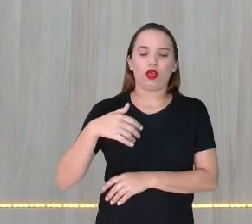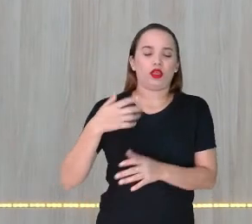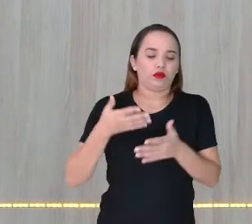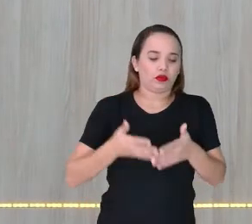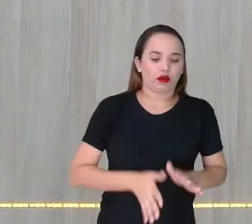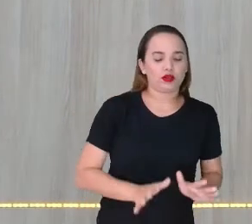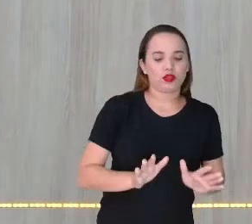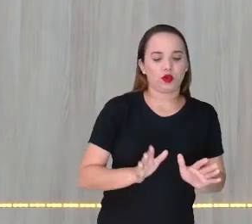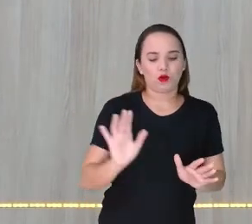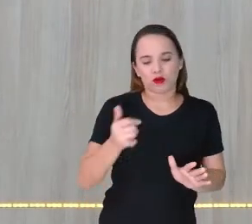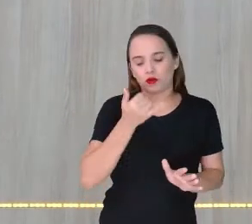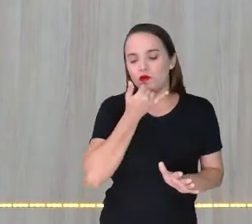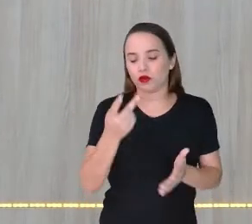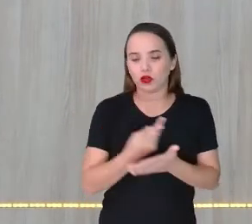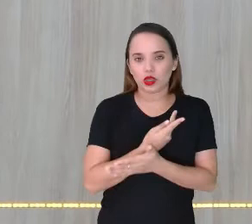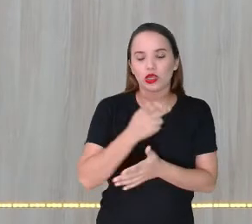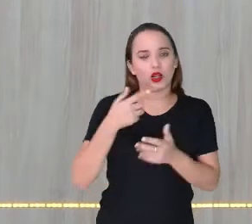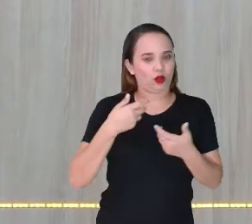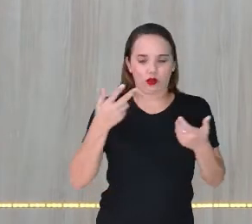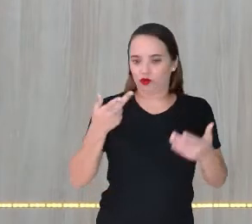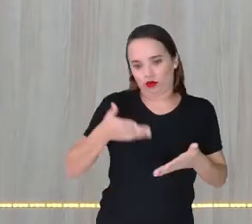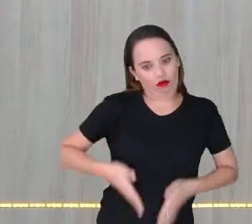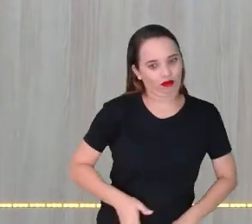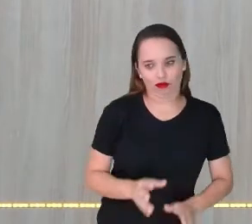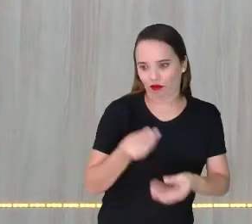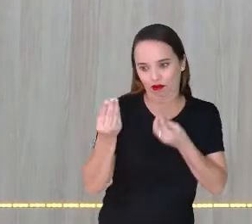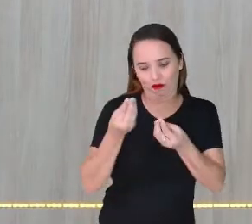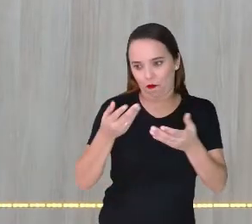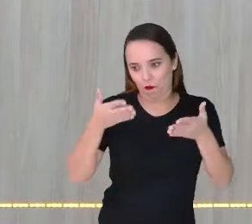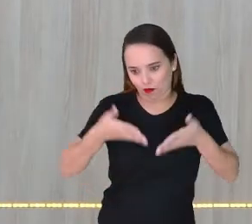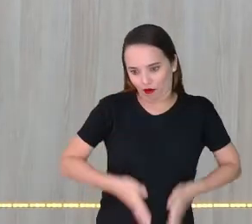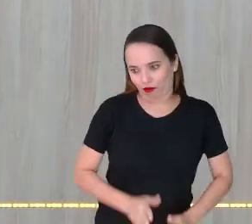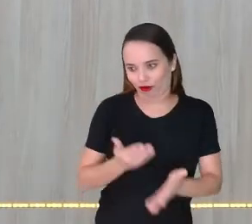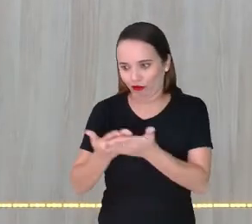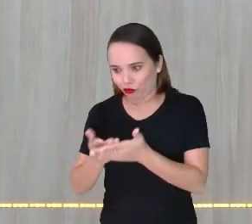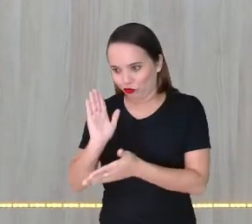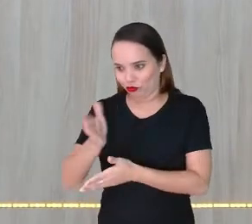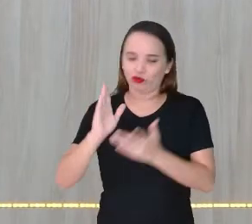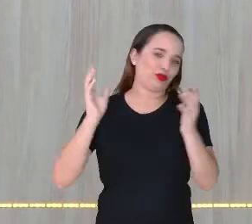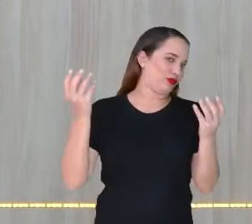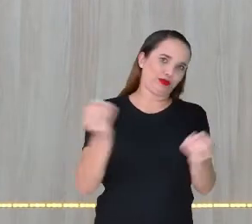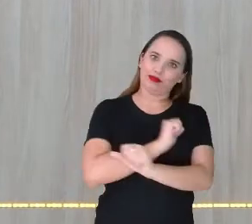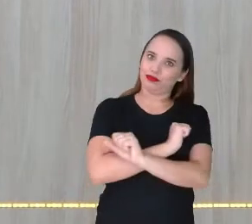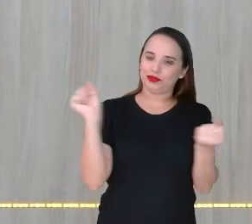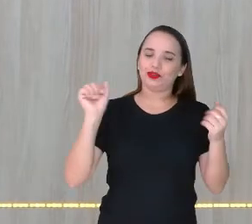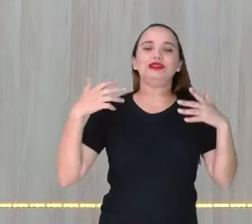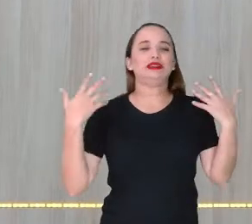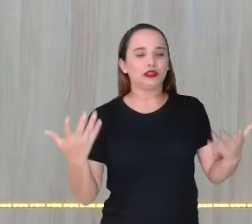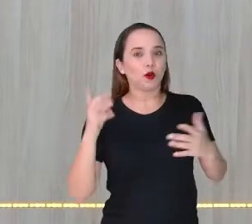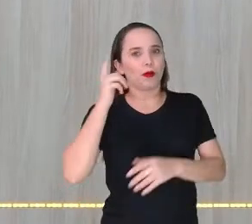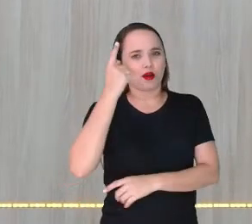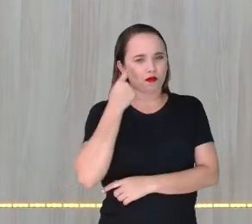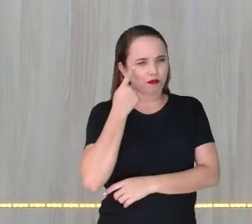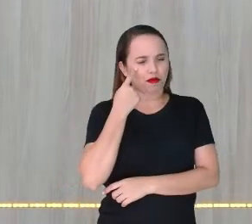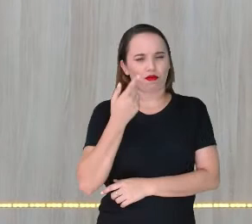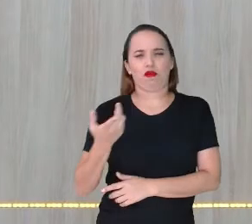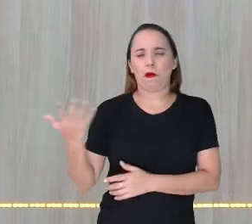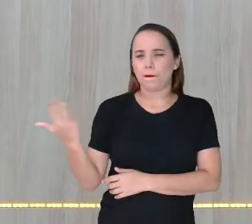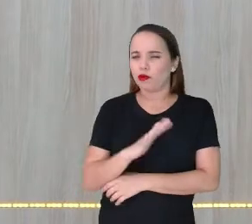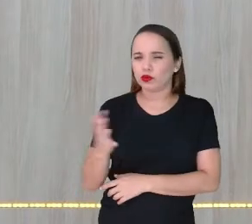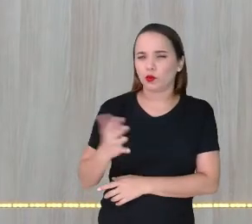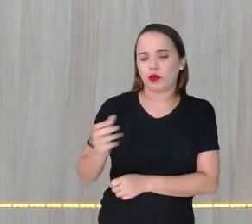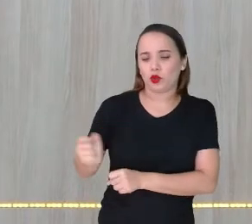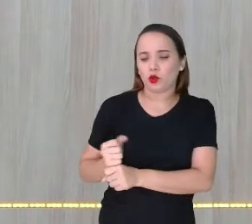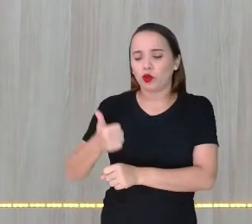estudar, né? Então eu não posso dizer isso. Mas vejam quanto tempo que já vem se estudando sobre isso,